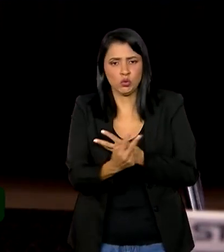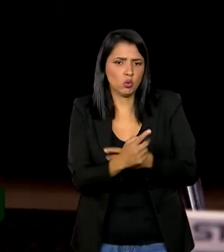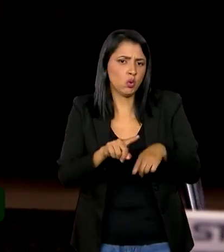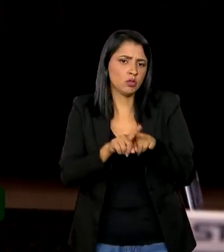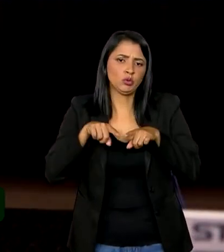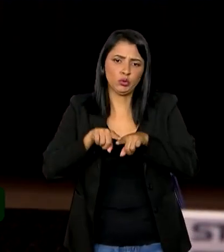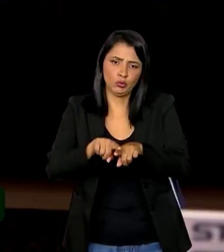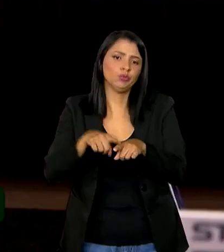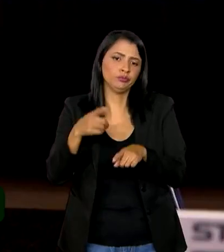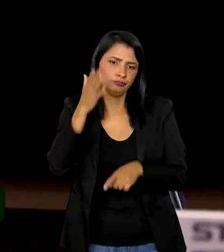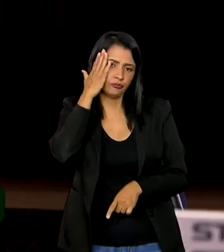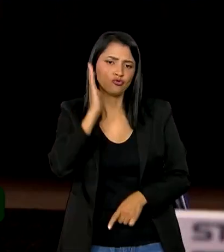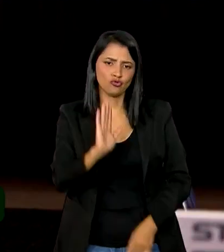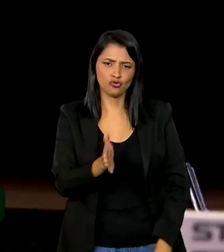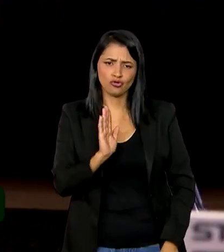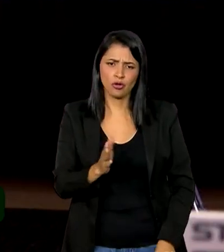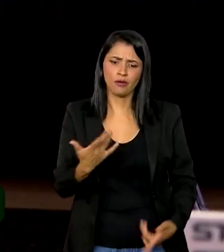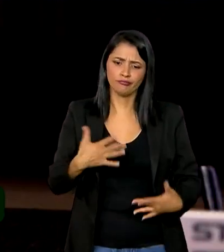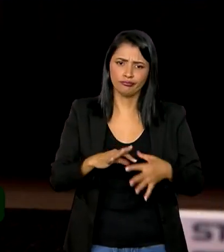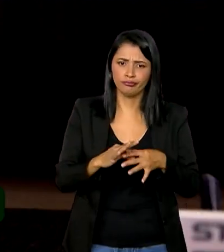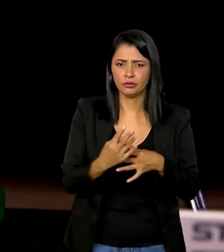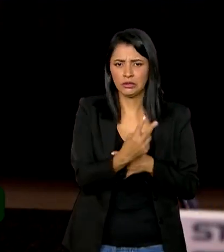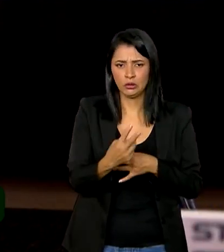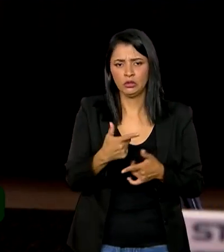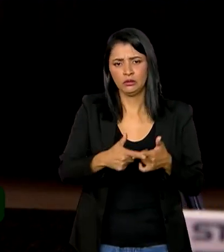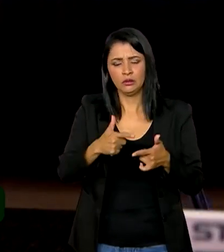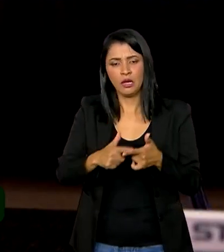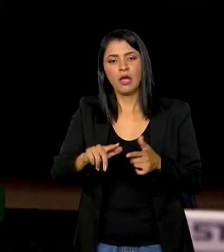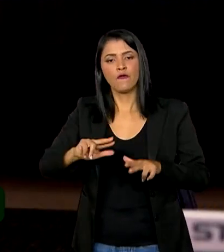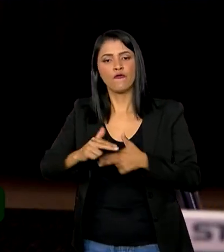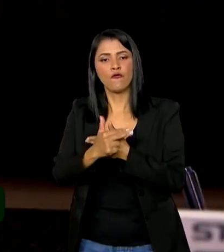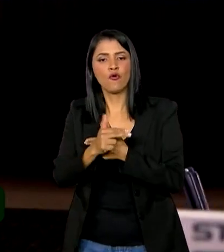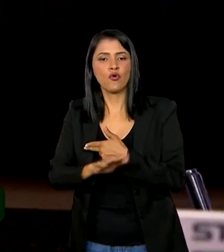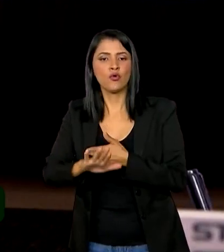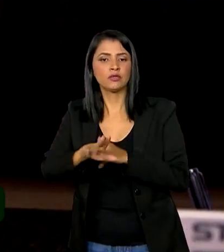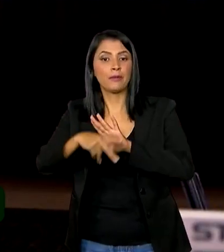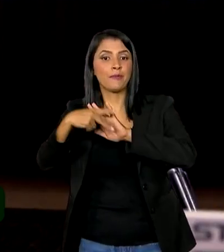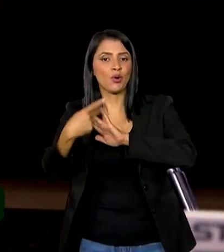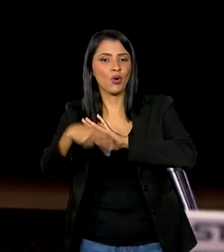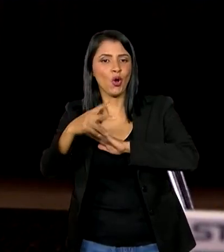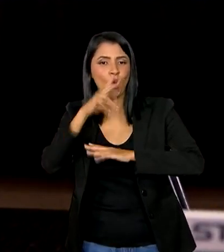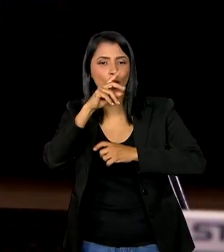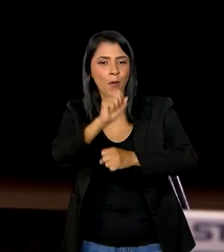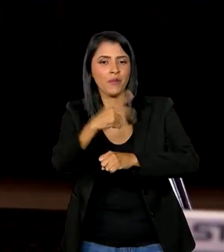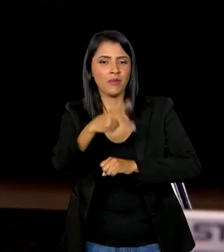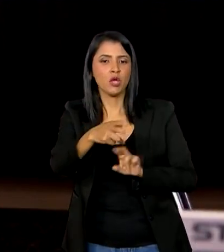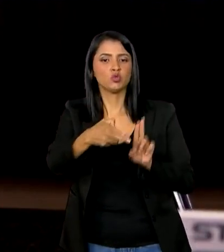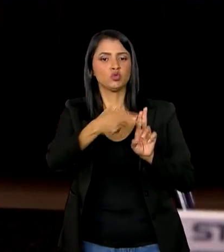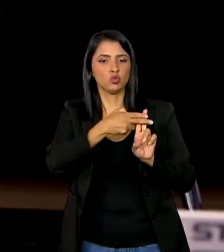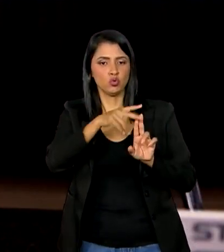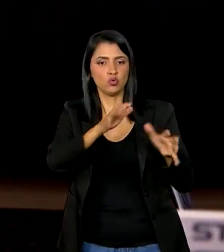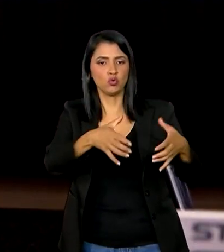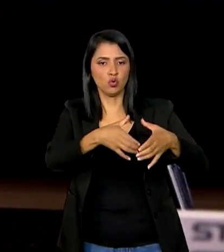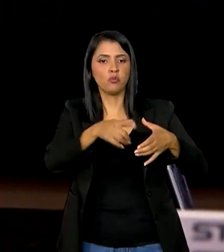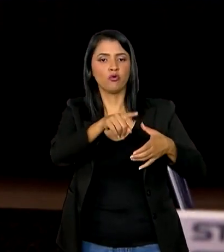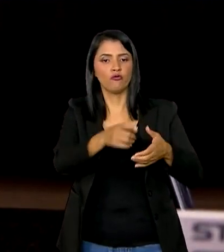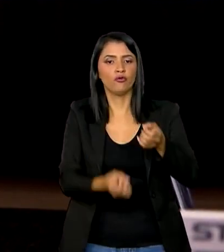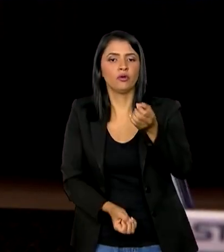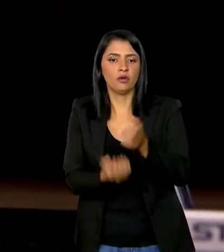a desabastecimento, em alguns locais, dificuldades de ida de profissionais, de equipes